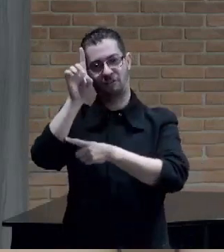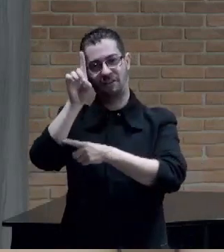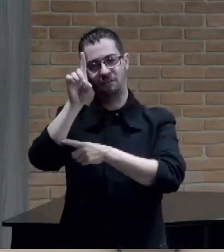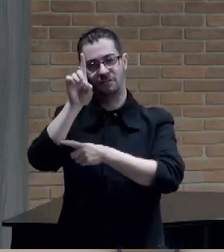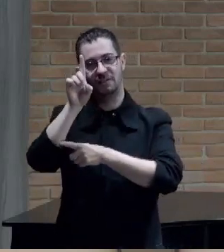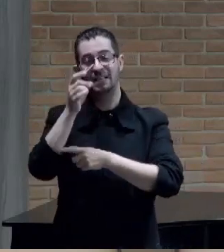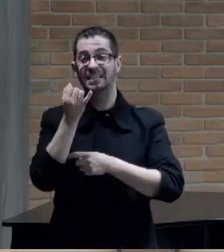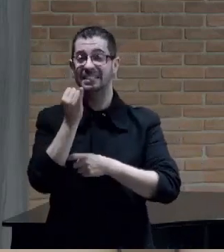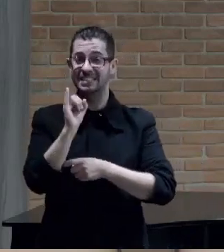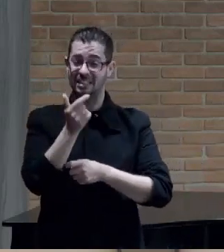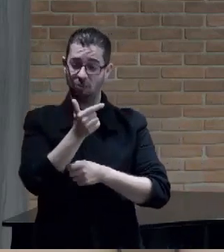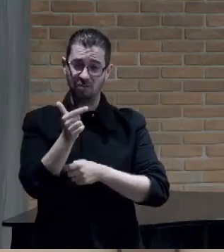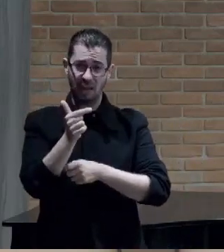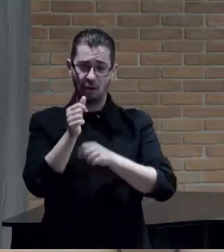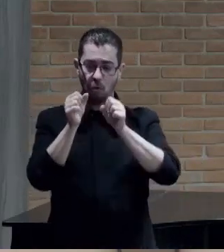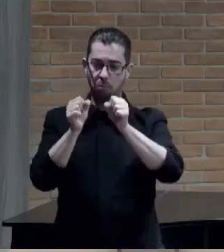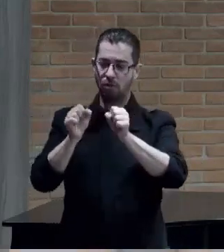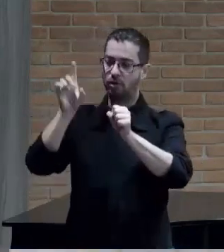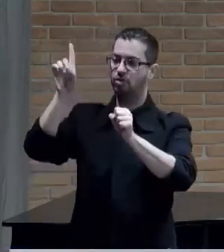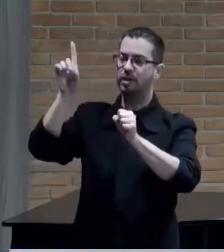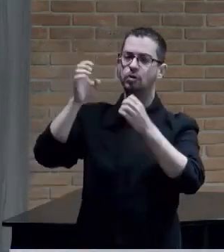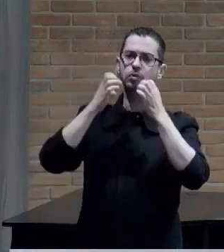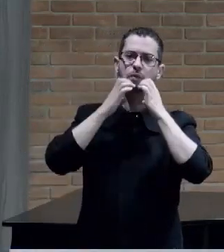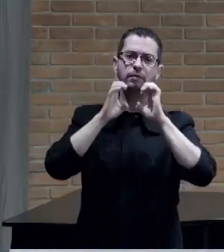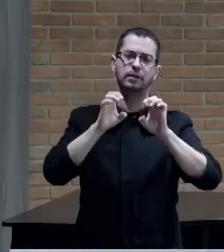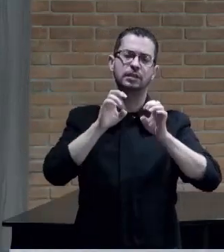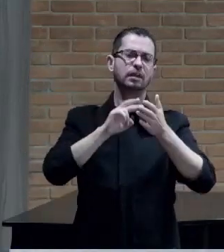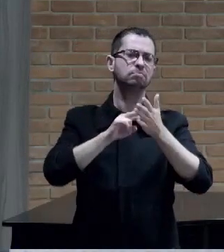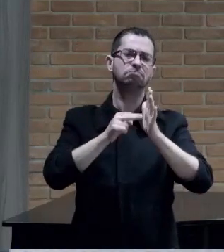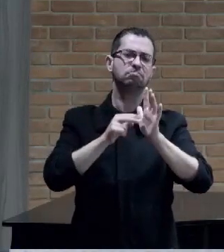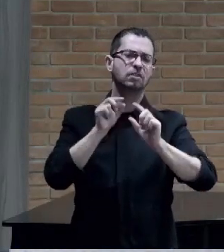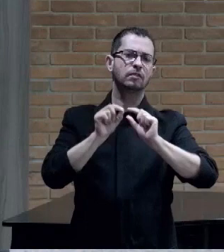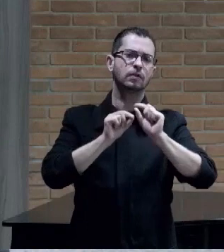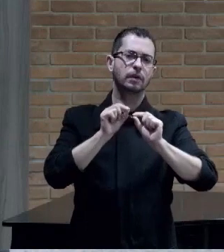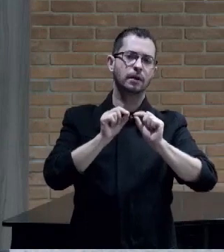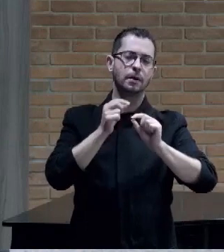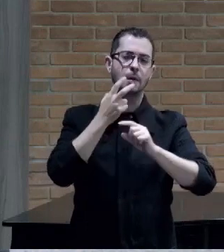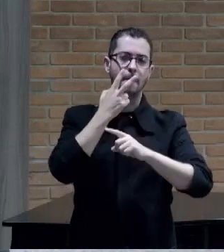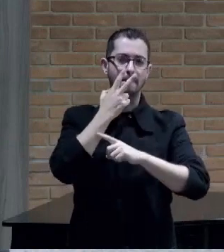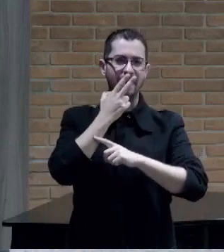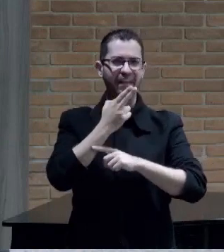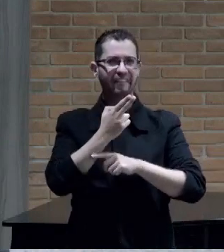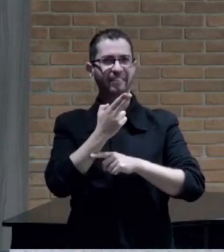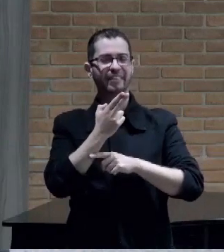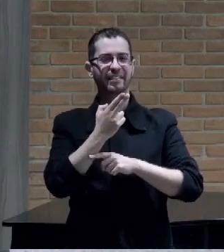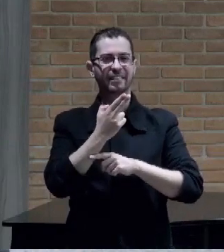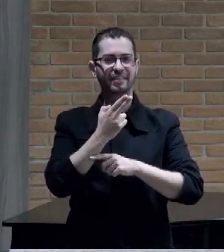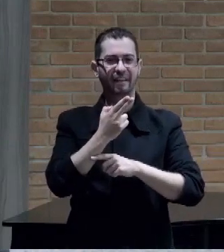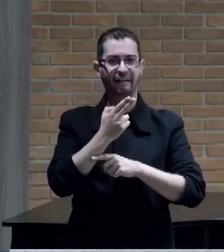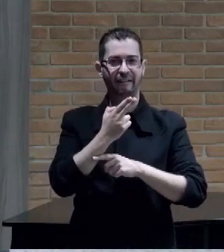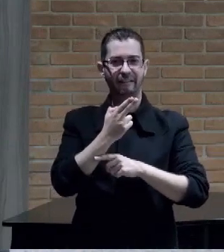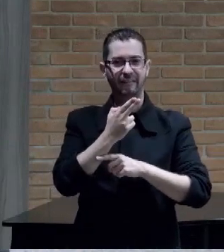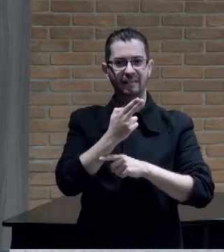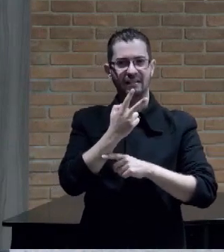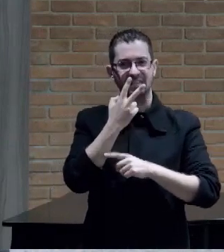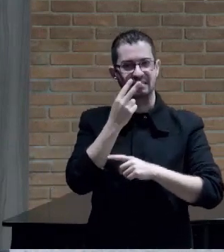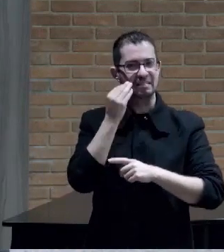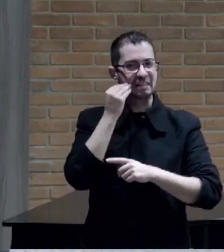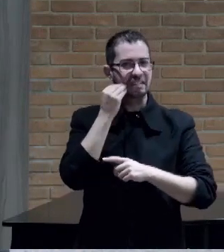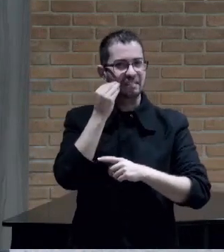quê? Eu comentei na última vez, uma reforma moral para cadáveres em um